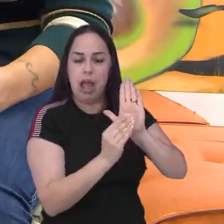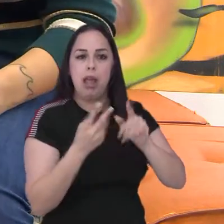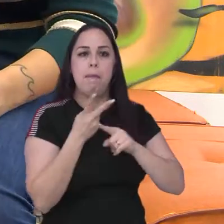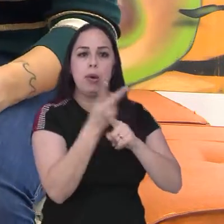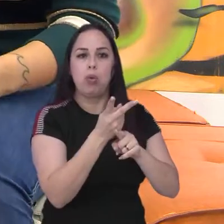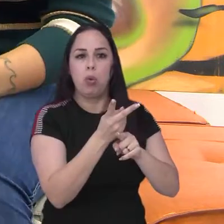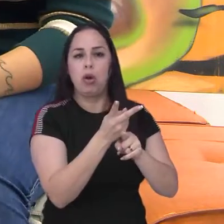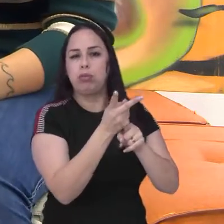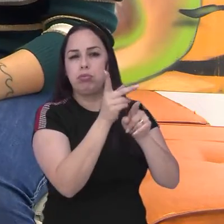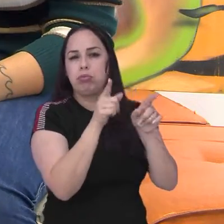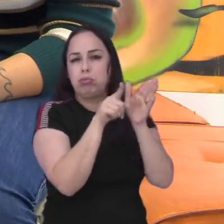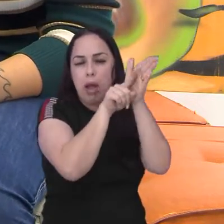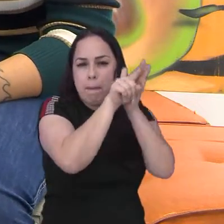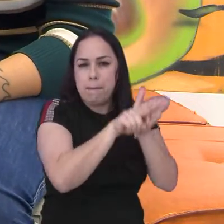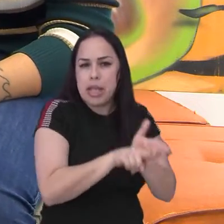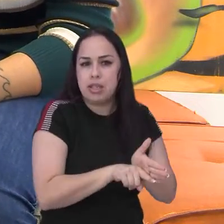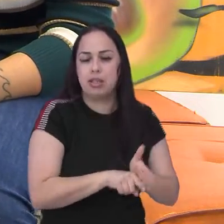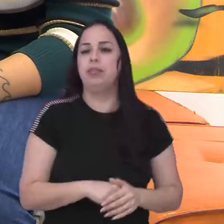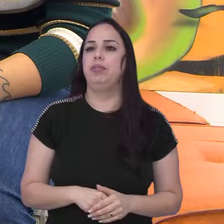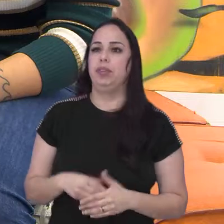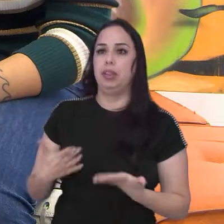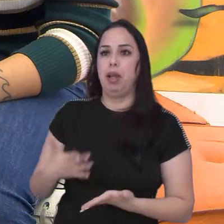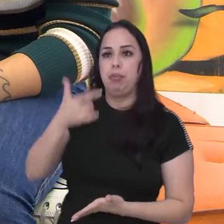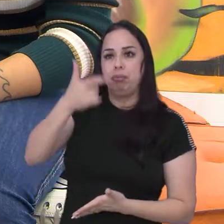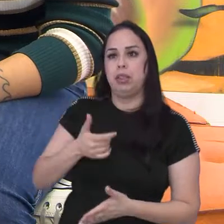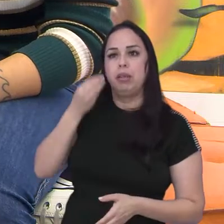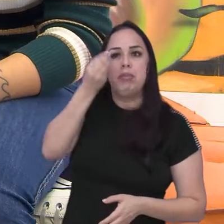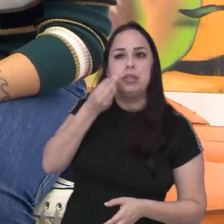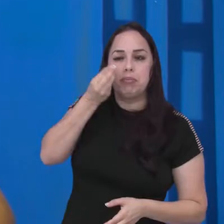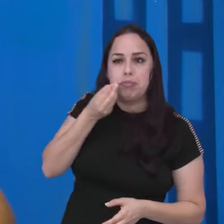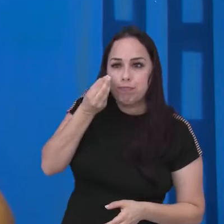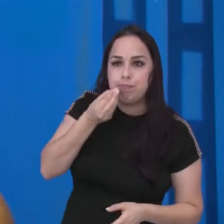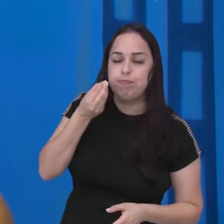procuram conhecimento, eles... A minha experiência